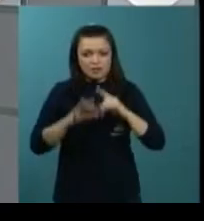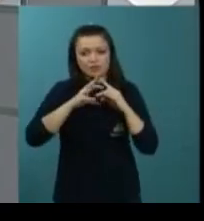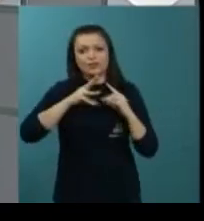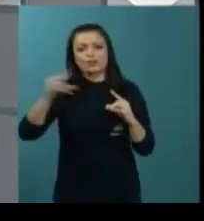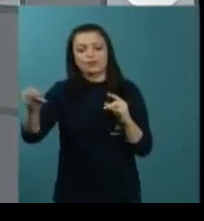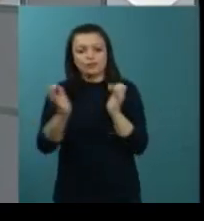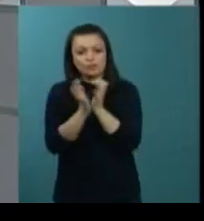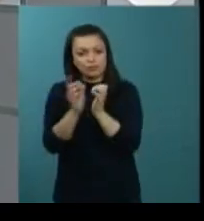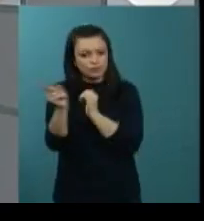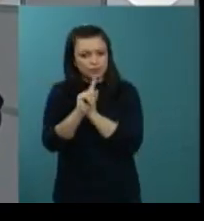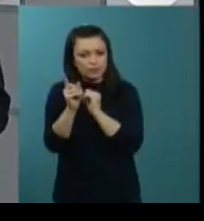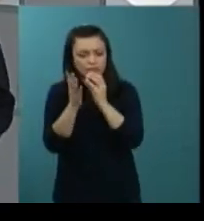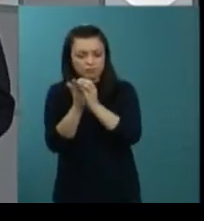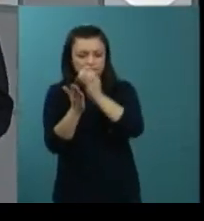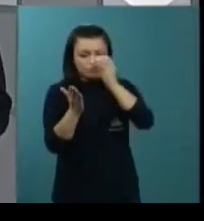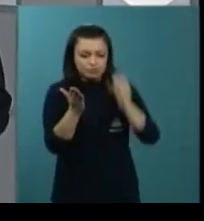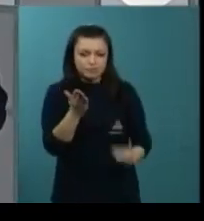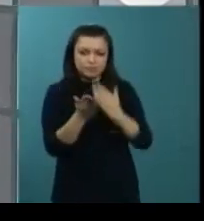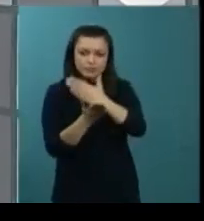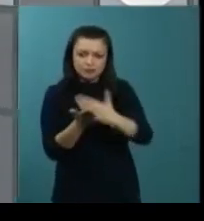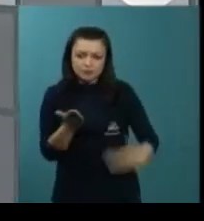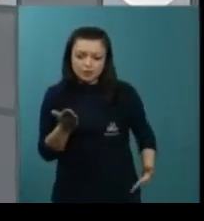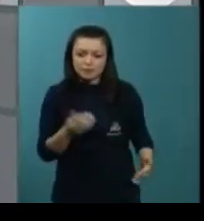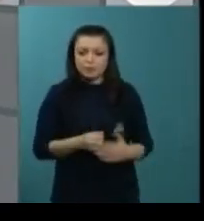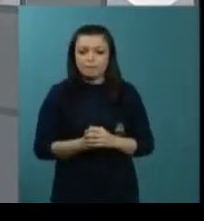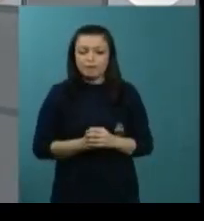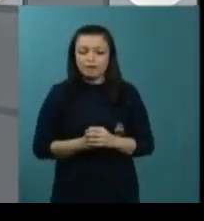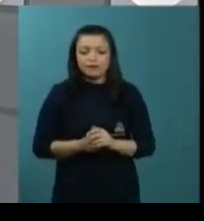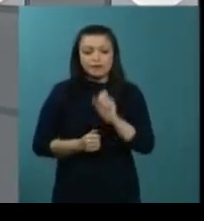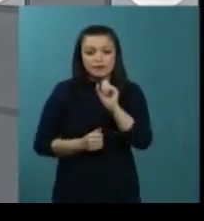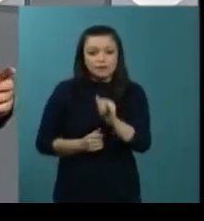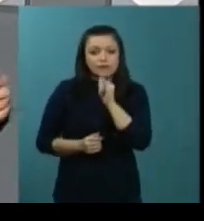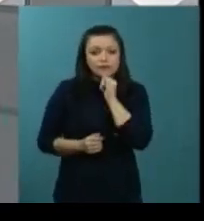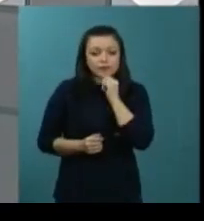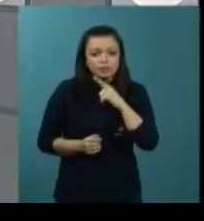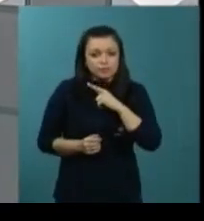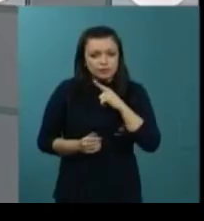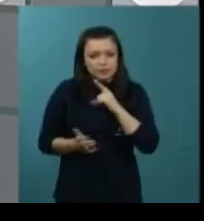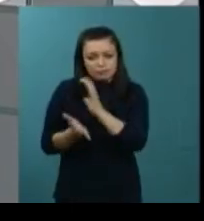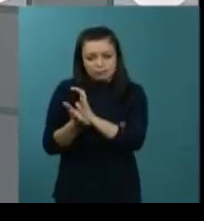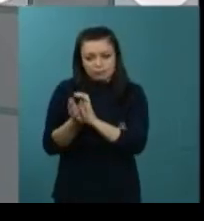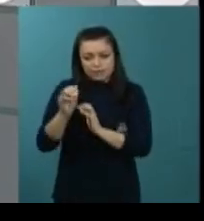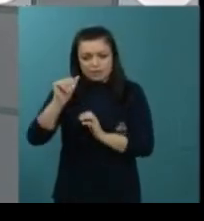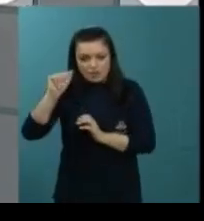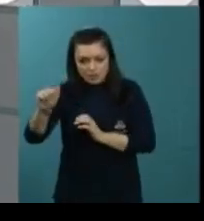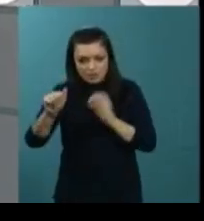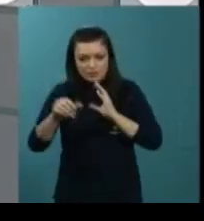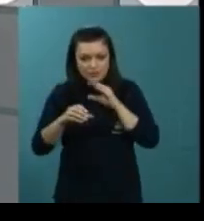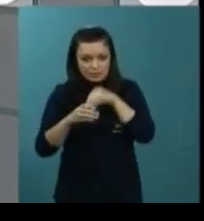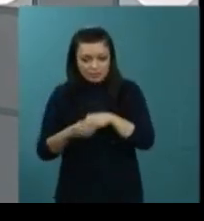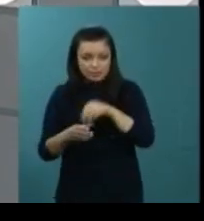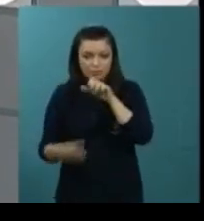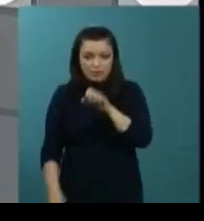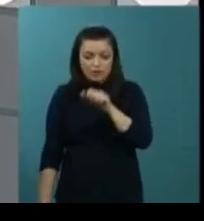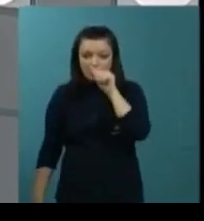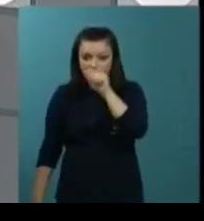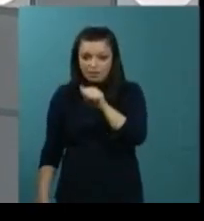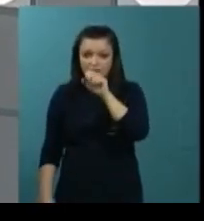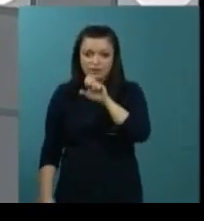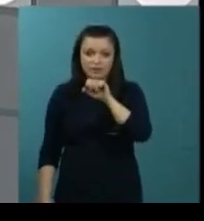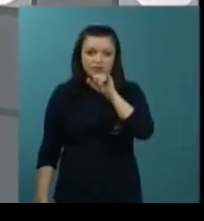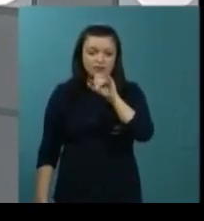conjunto. Se nós temos aquele conjunto A, constituído pelas 5 vogais A, E, I,